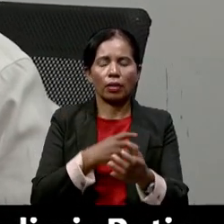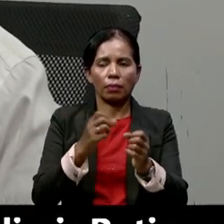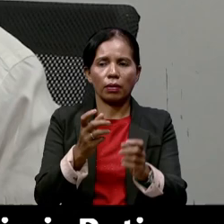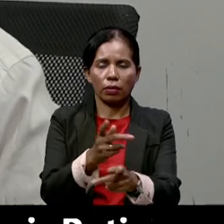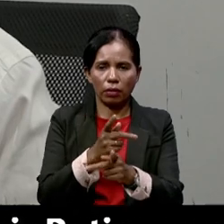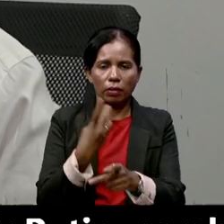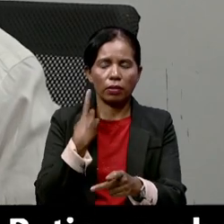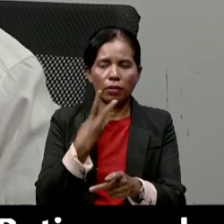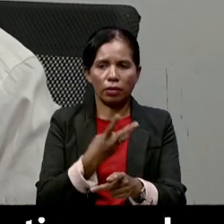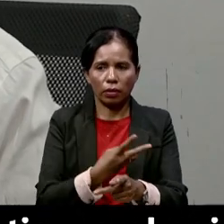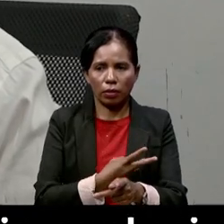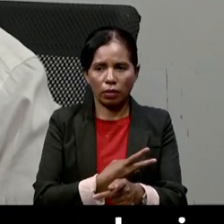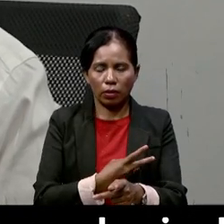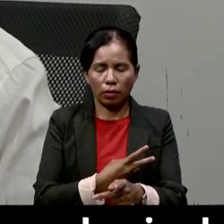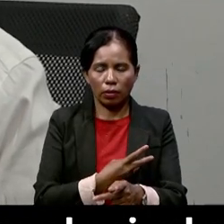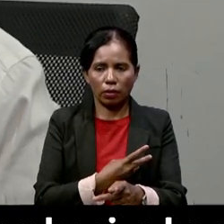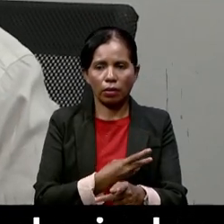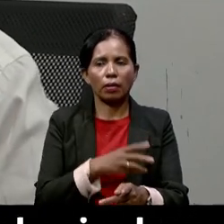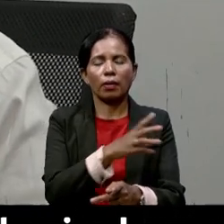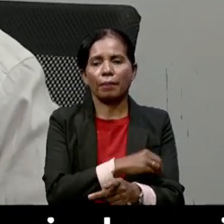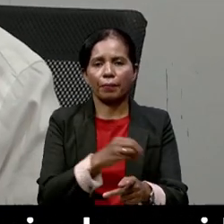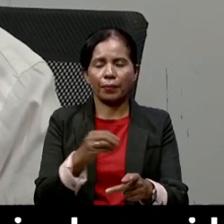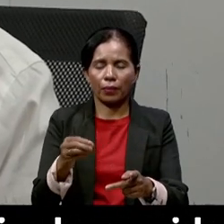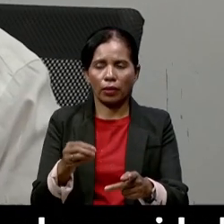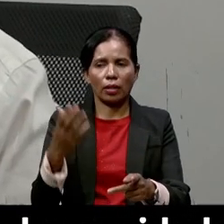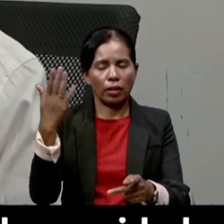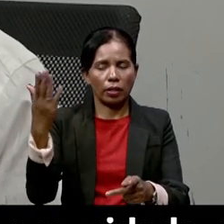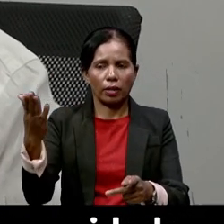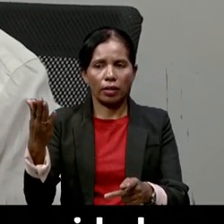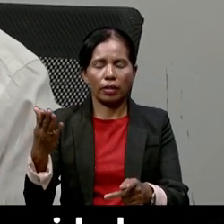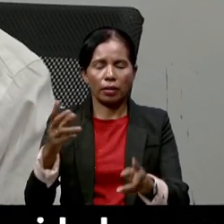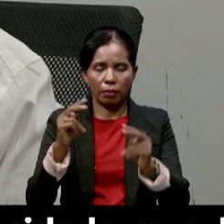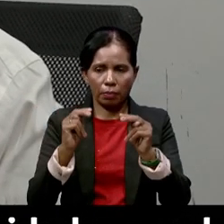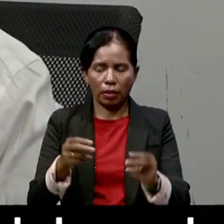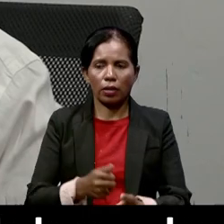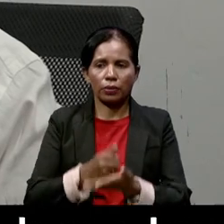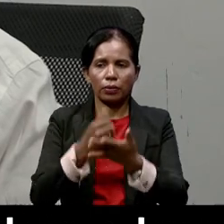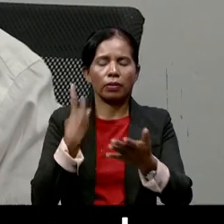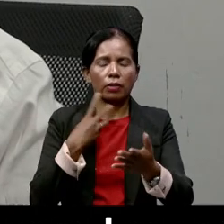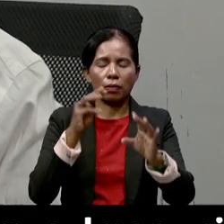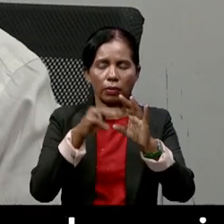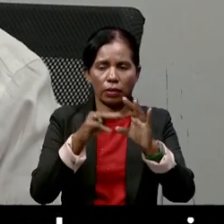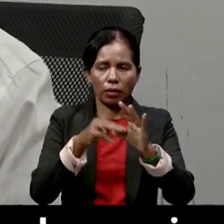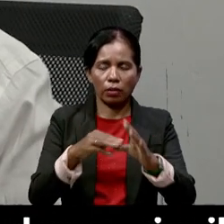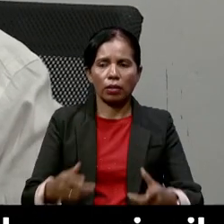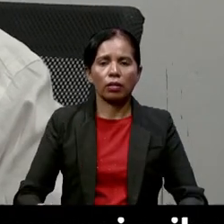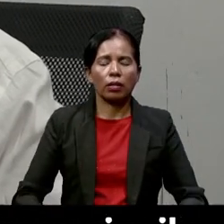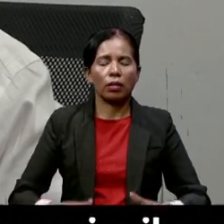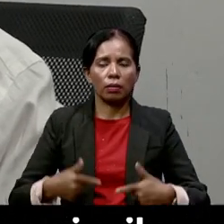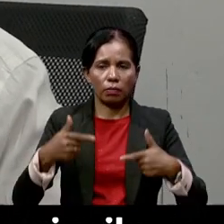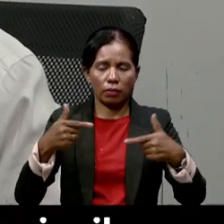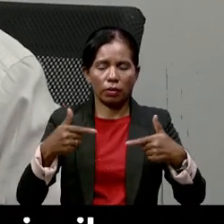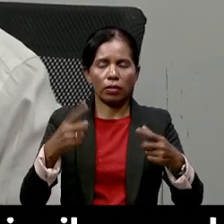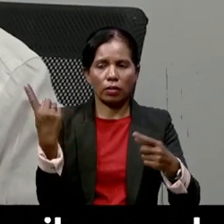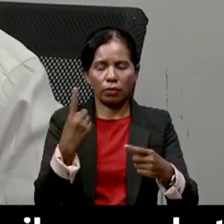assegurar e tenha atividade, movimento sira para nebe que e a possibilidade de ajuda no mercado, né, tem que morrer, ou se sabe ser na pequena